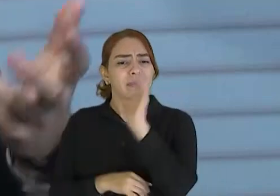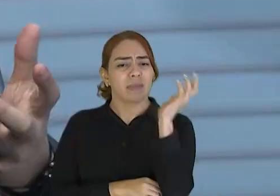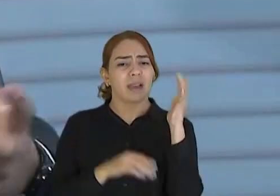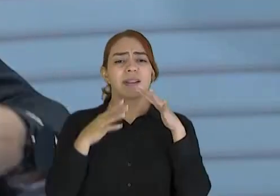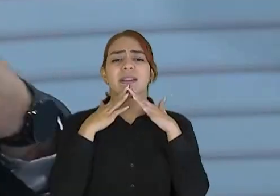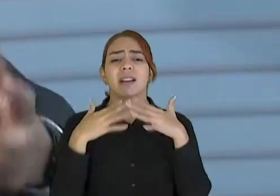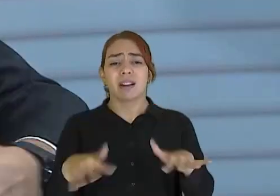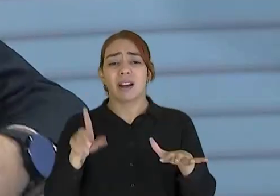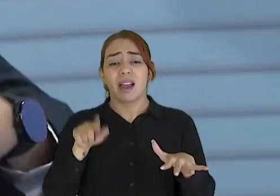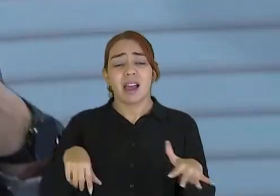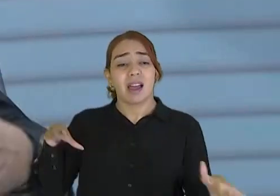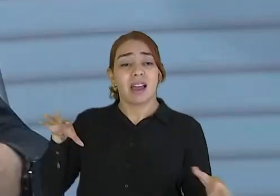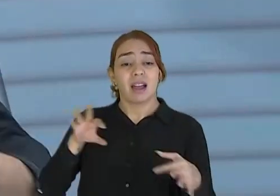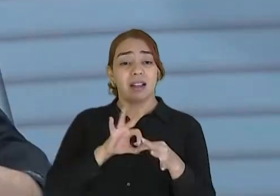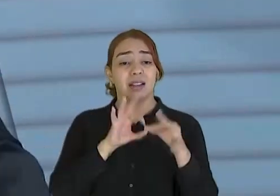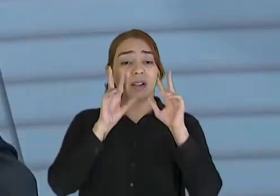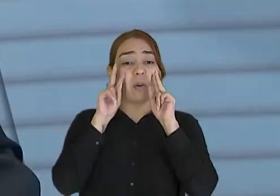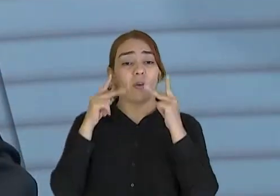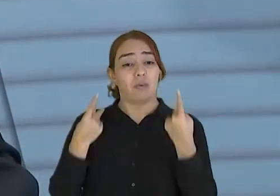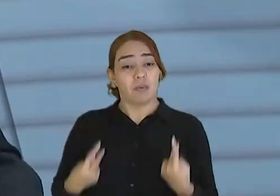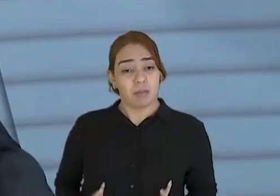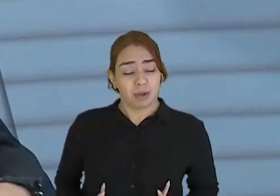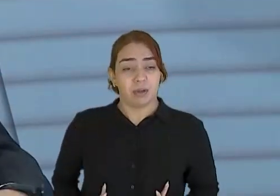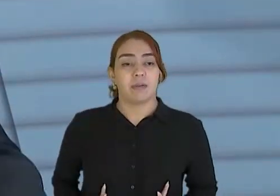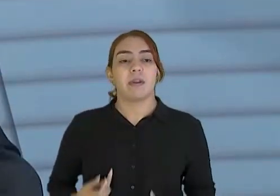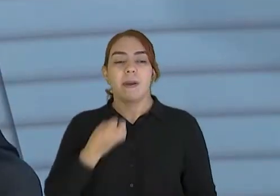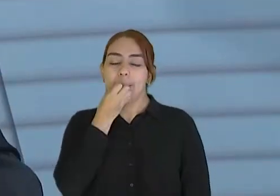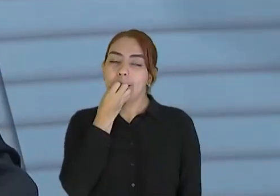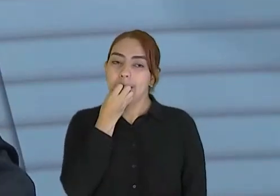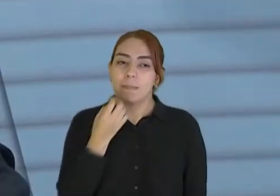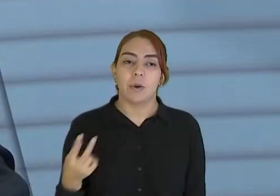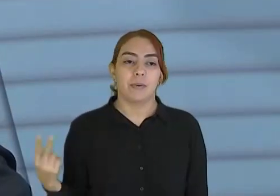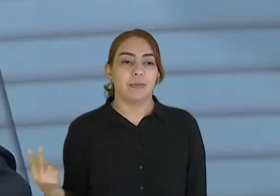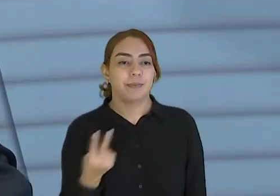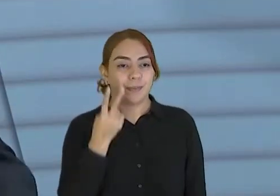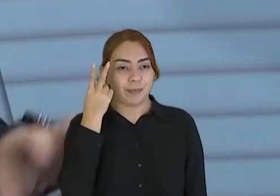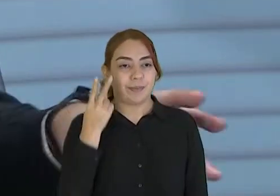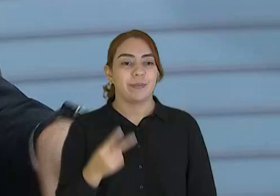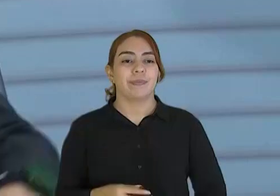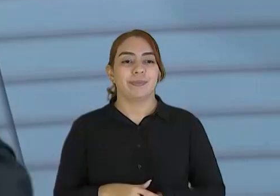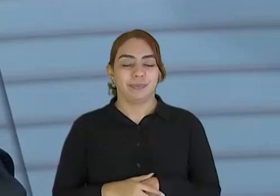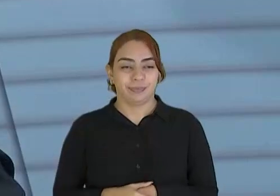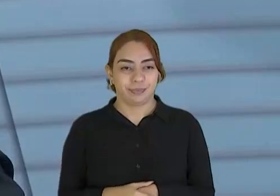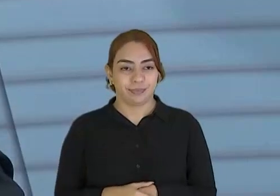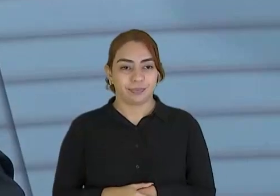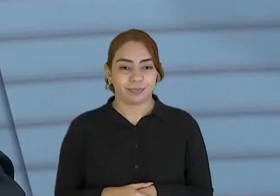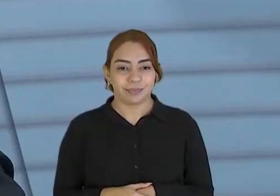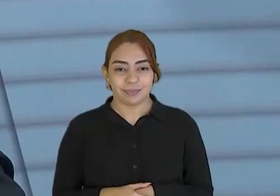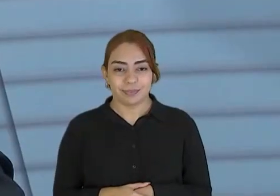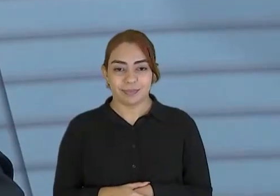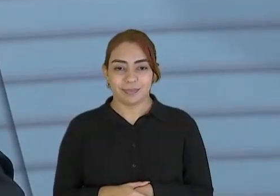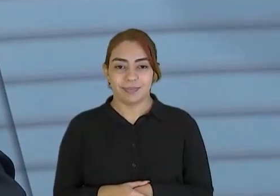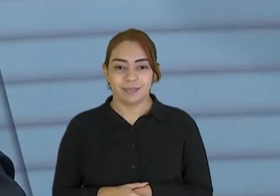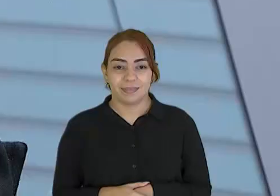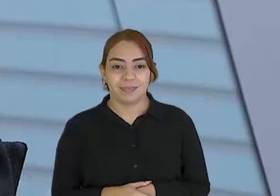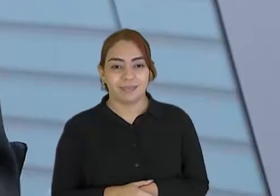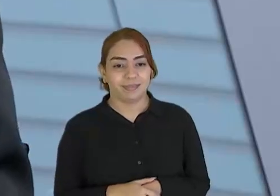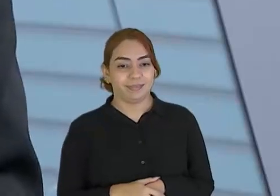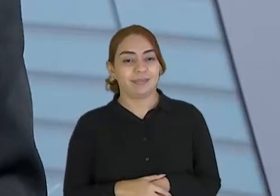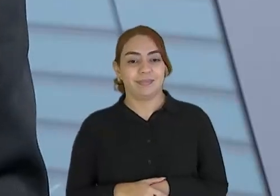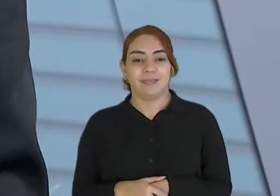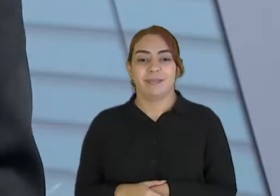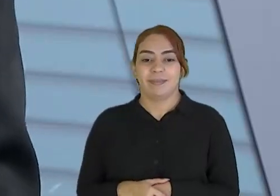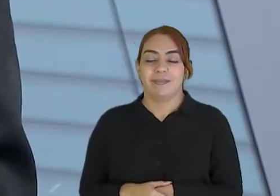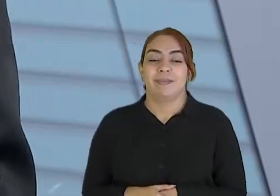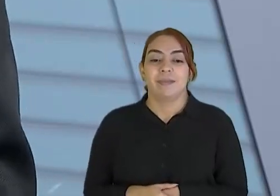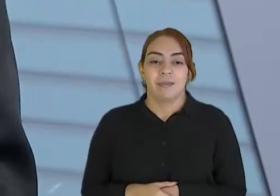humano nela, como vive, como é resiliente, é muito bom, é riqueza mesmo, esse momento da Caatinga. Professor Marcos Maurício